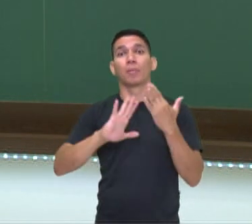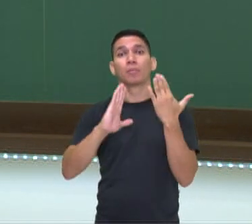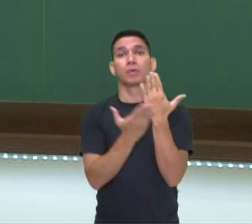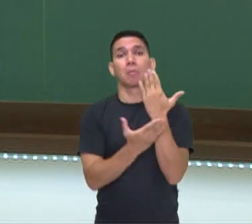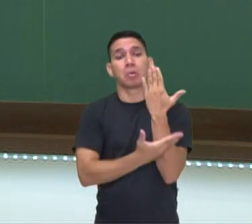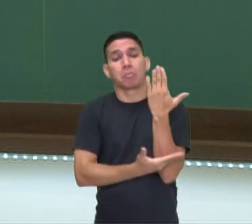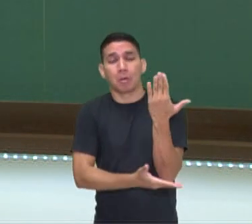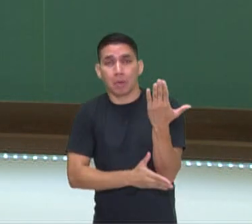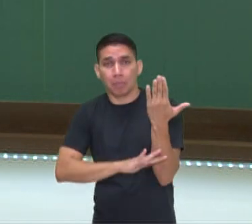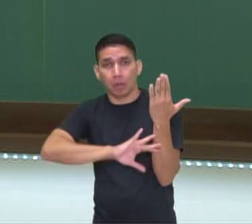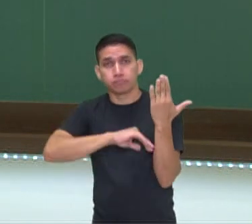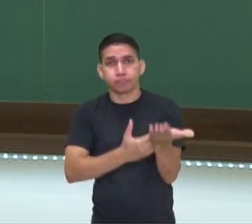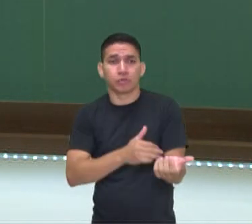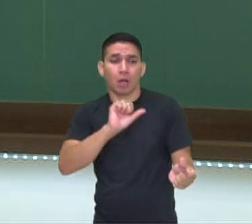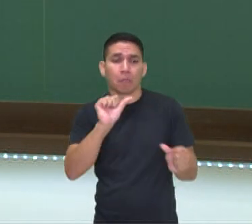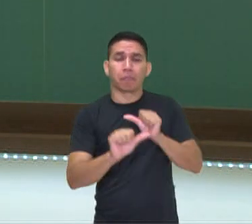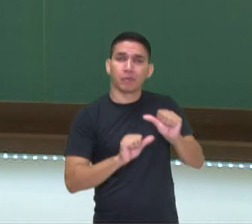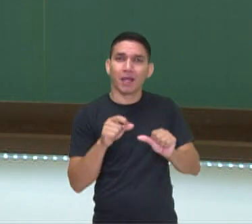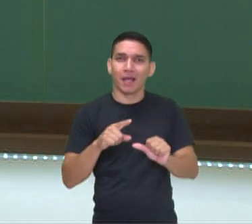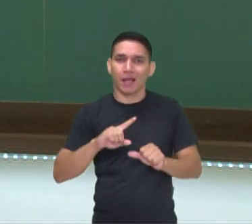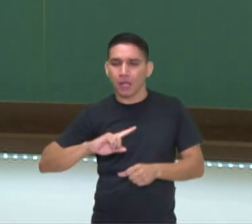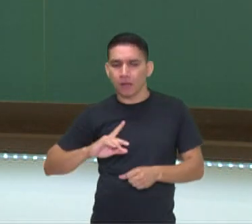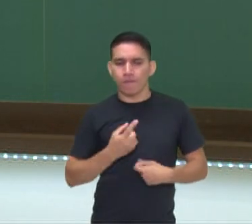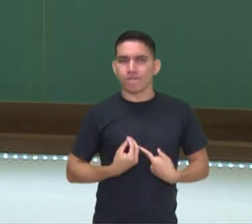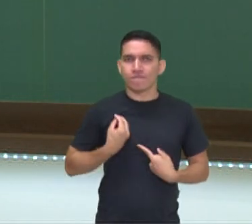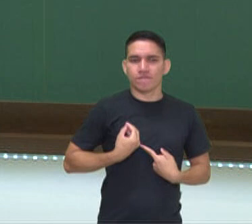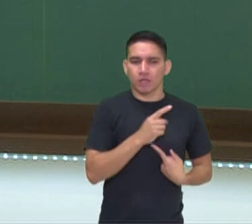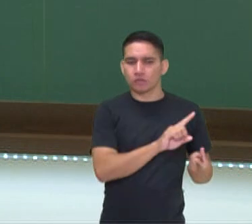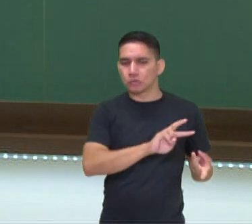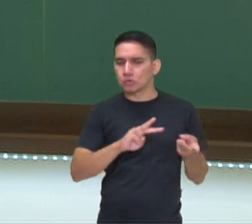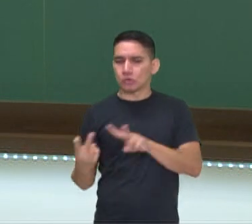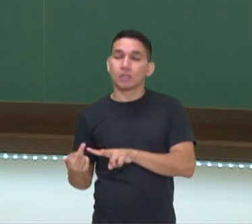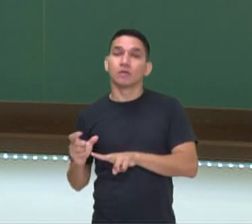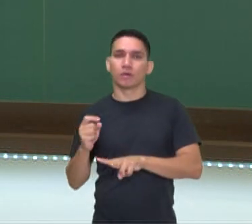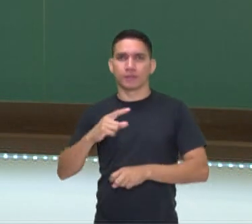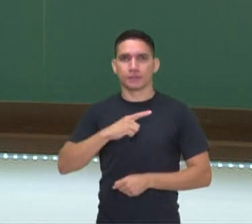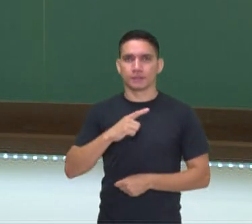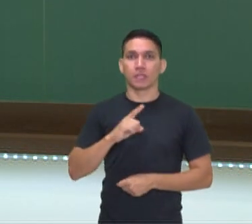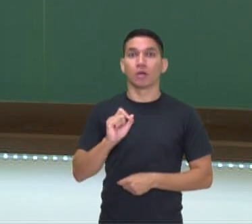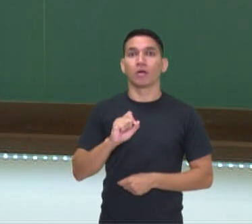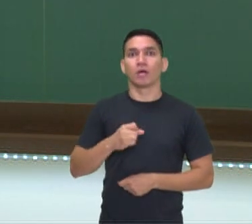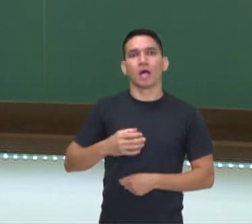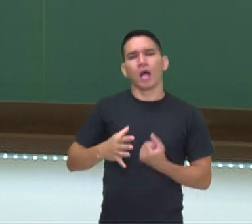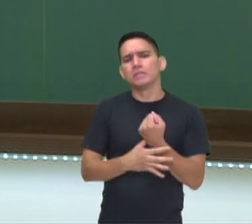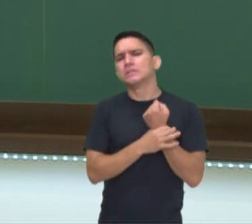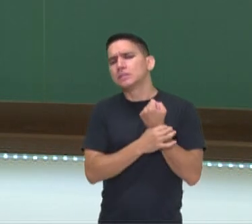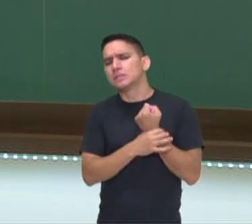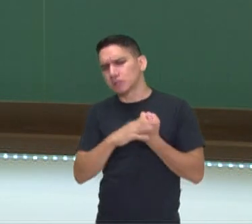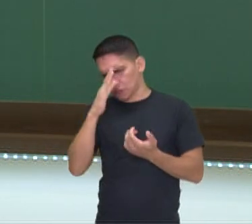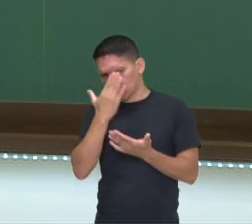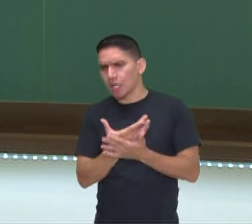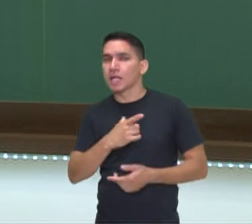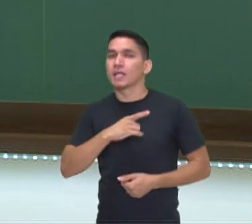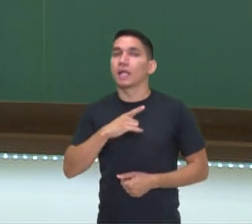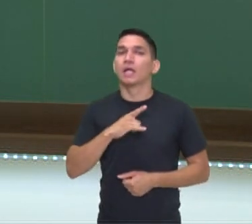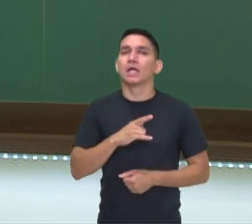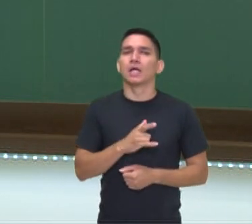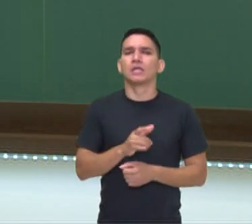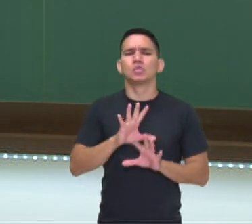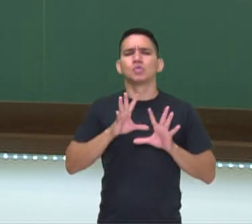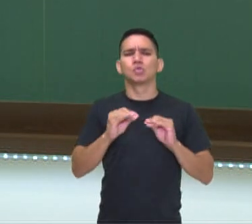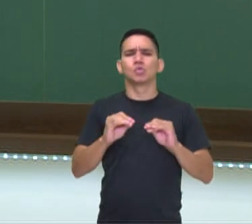ele pega essa transição. Qual que é a grande diferença do maneirismo? As figuras que a gente tinha bem centralizadinha,